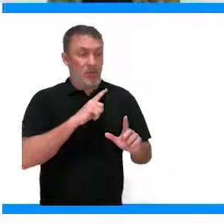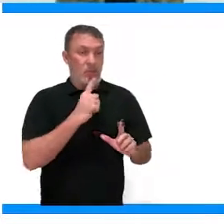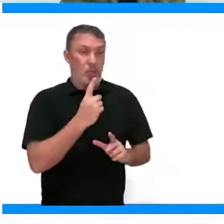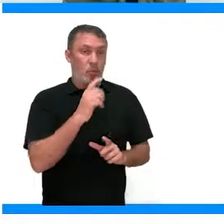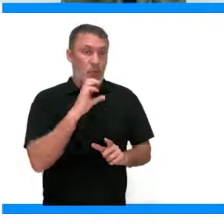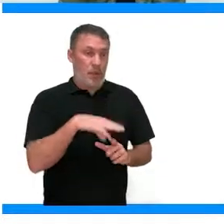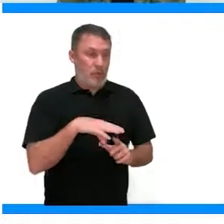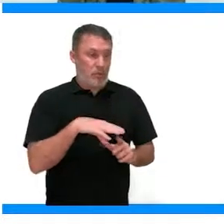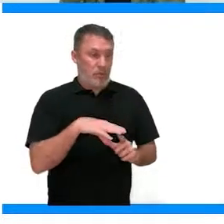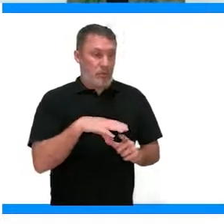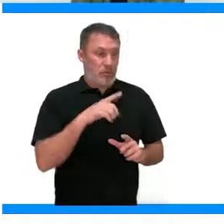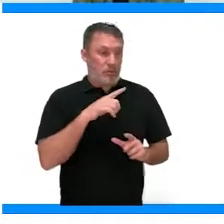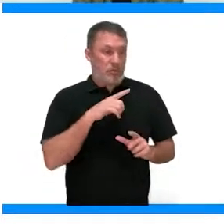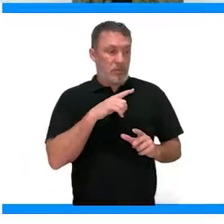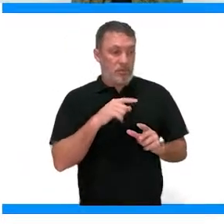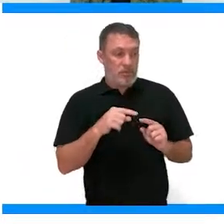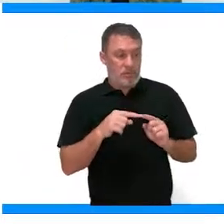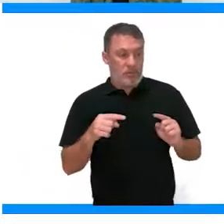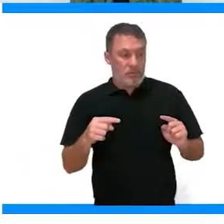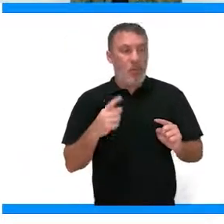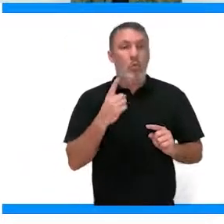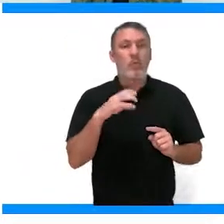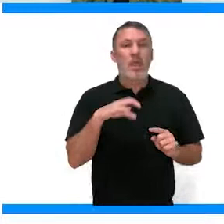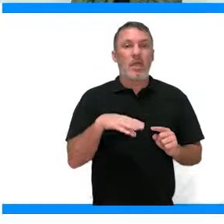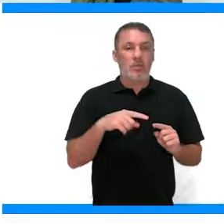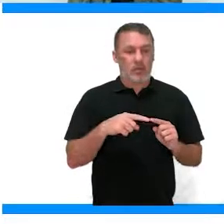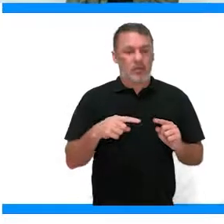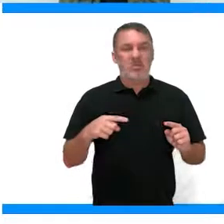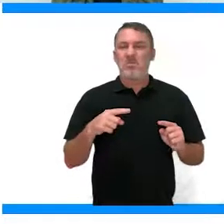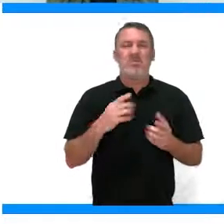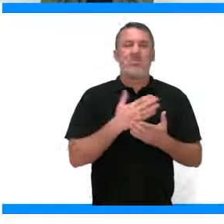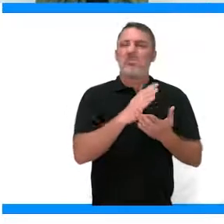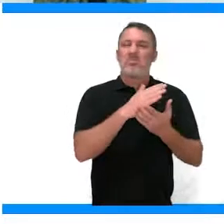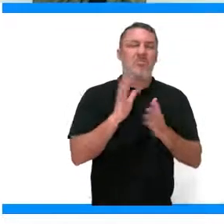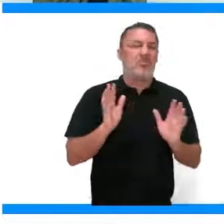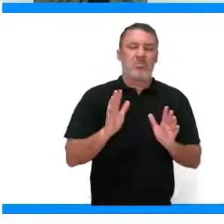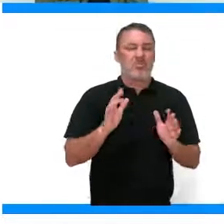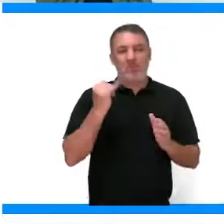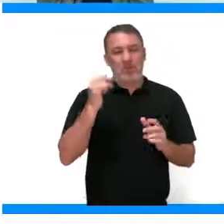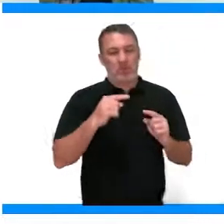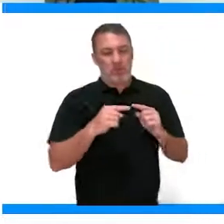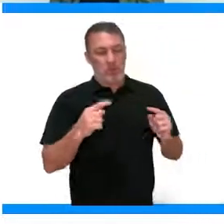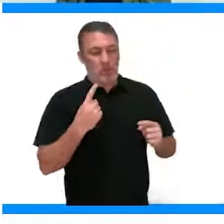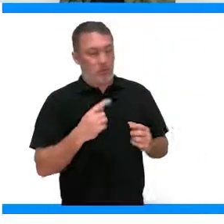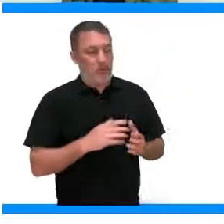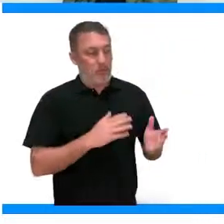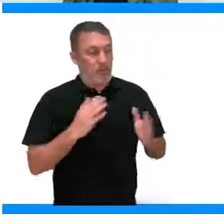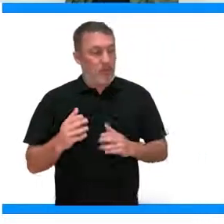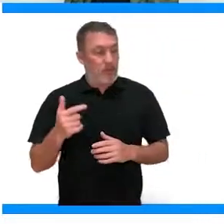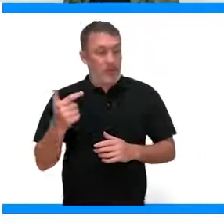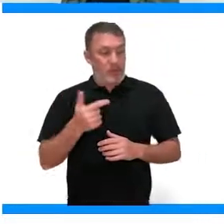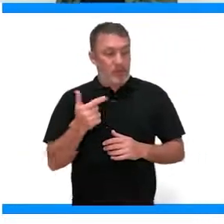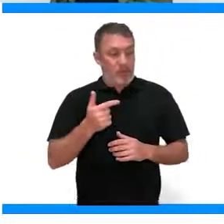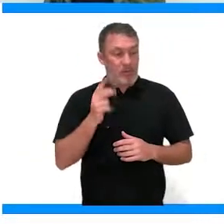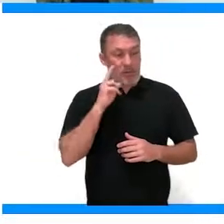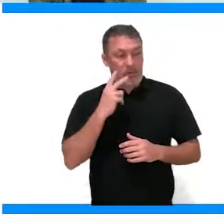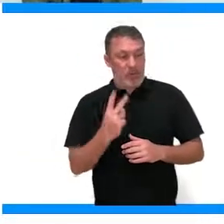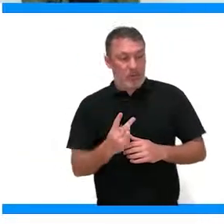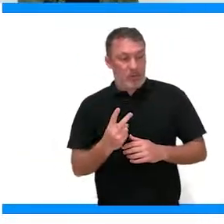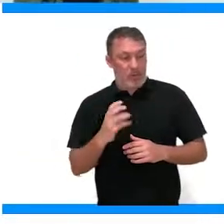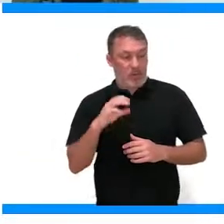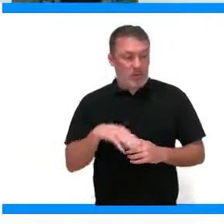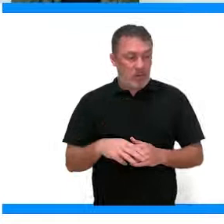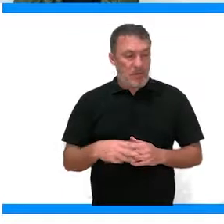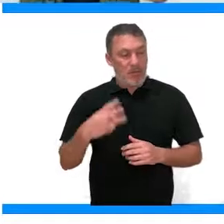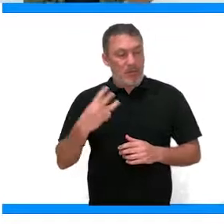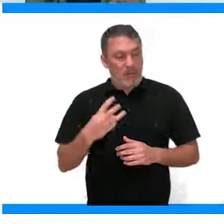lado medindo 1 centímetro, ali é 1 centímetro, mas não importa a unidade, metro, centímetro, qualquer unidade. O segundo quadrado tem lado medindo 2, o